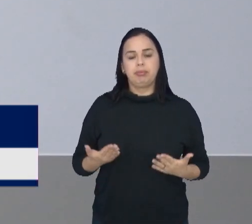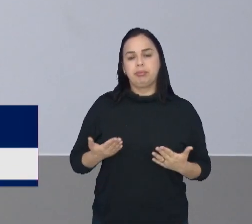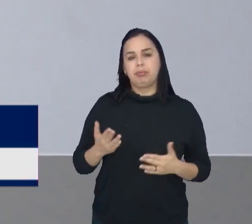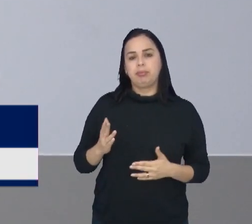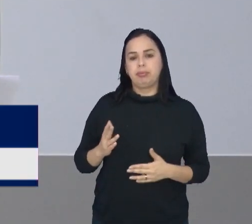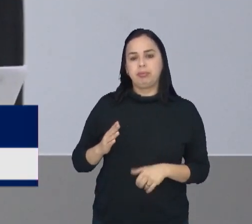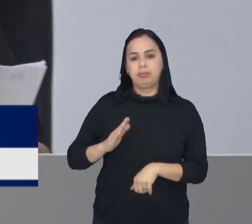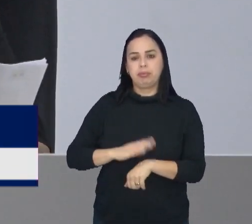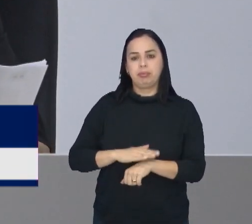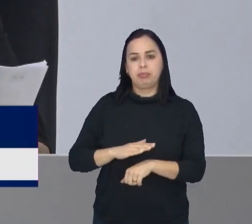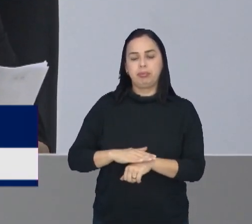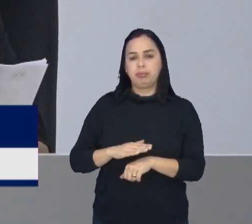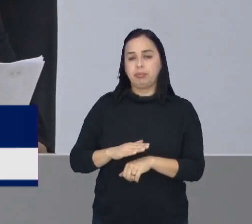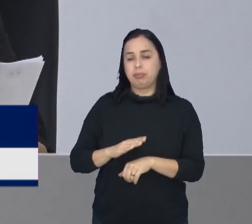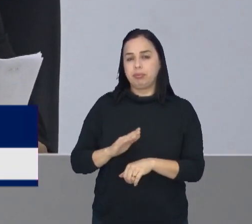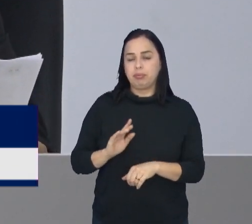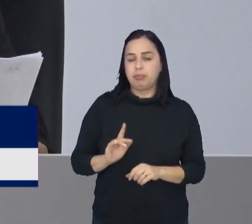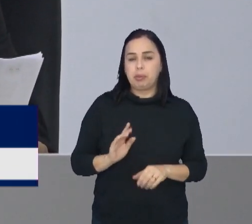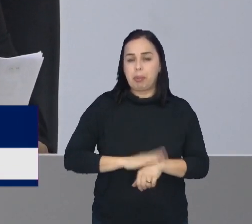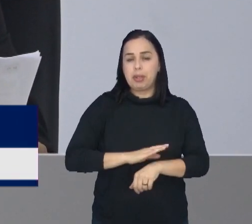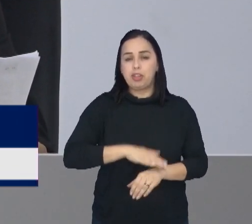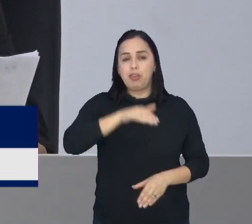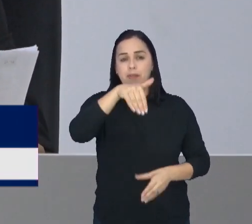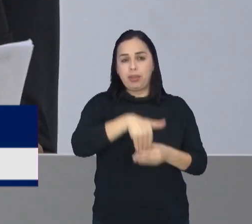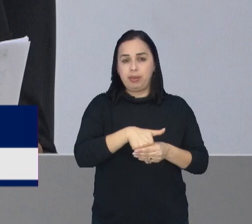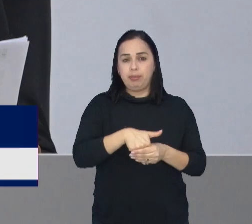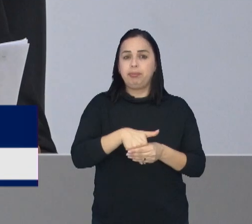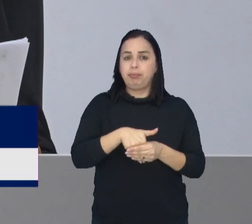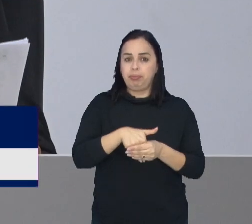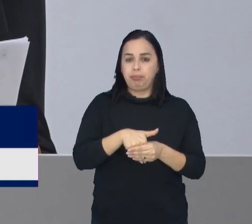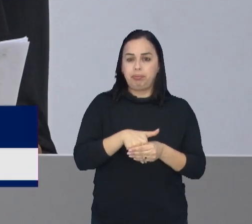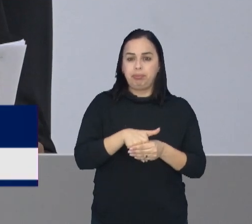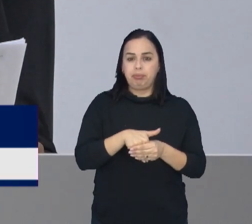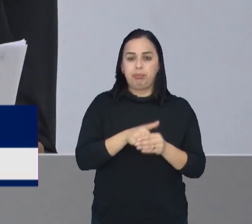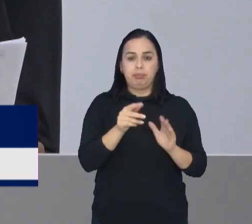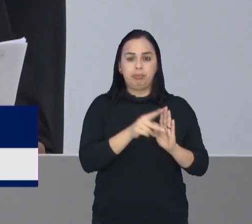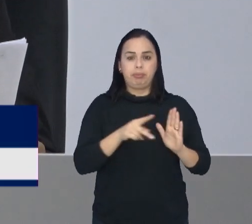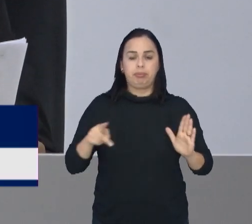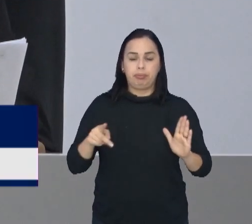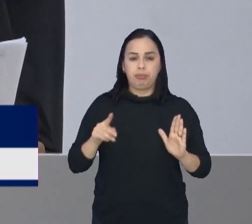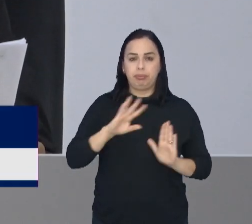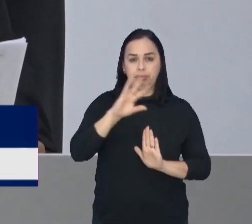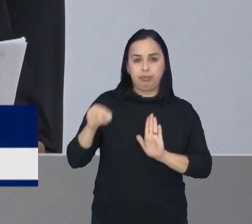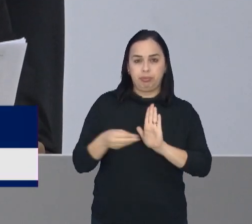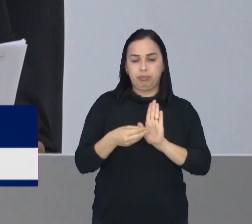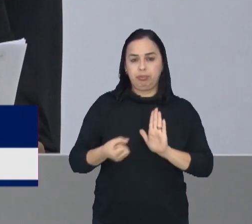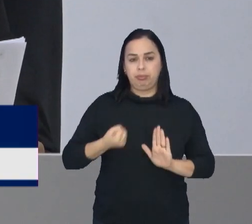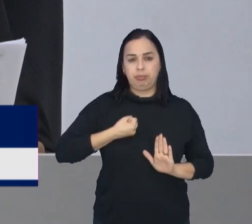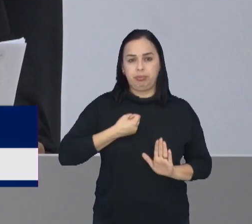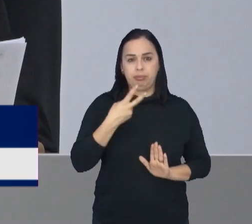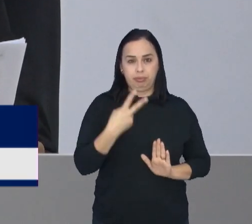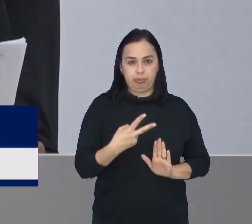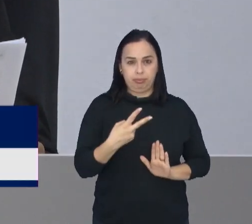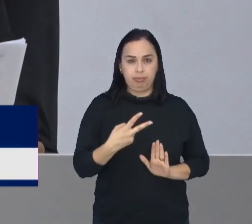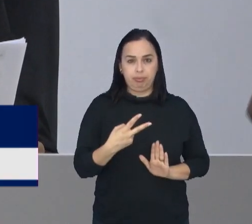agora ao processo de votação. Em votação, a tramitação da emenda número